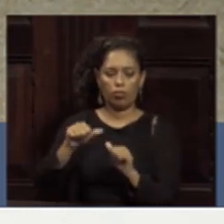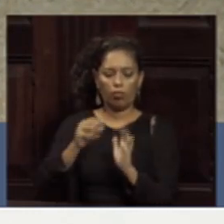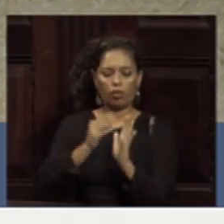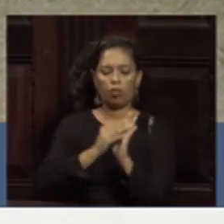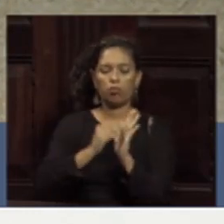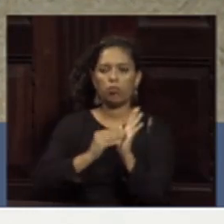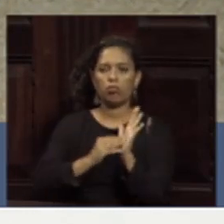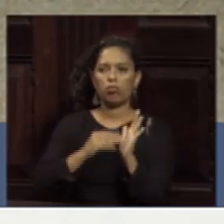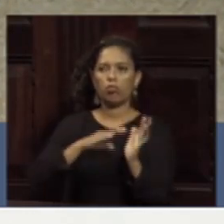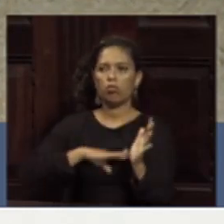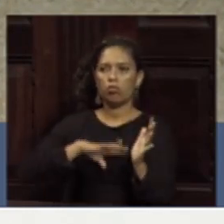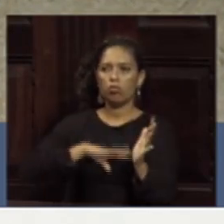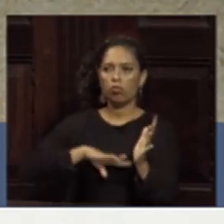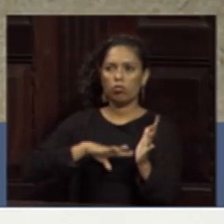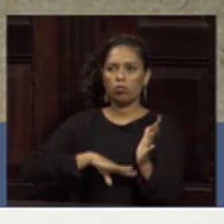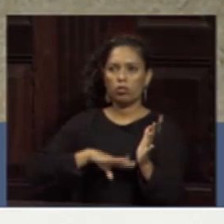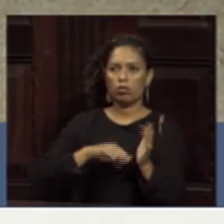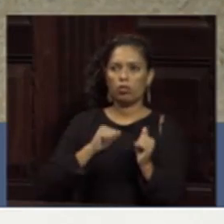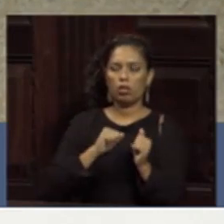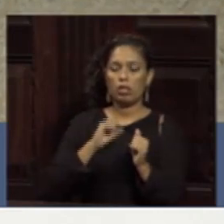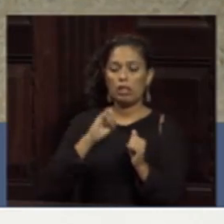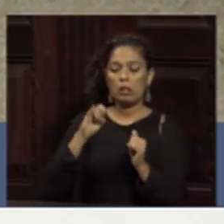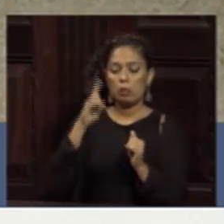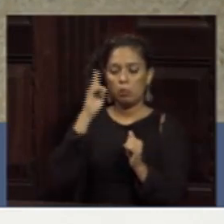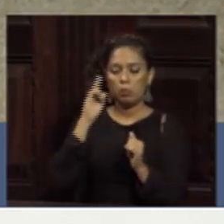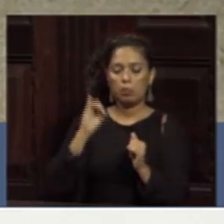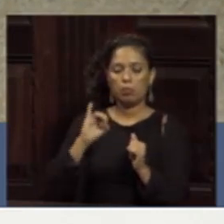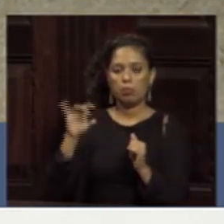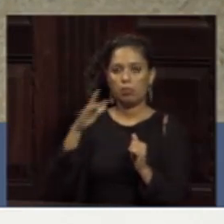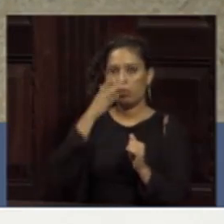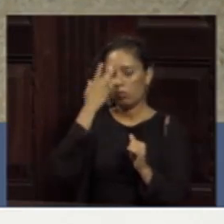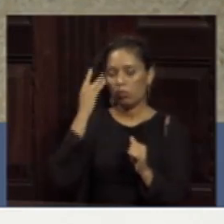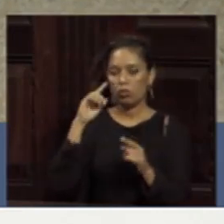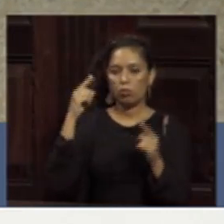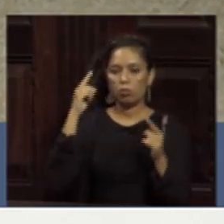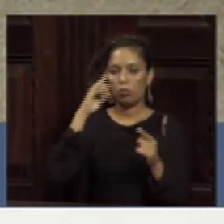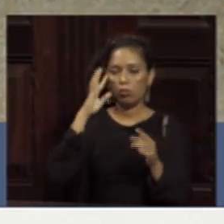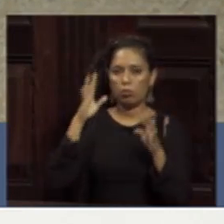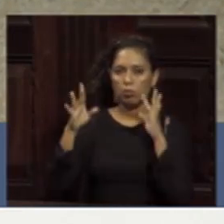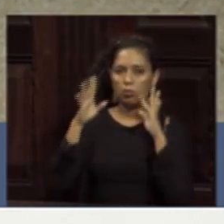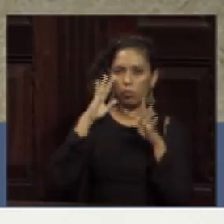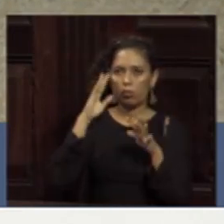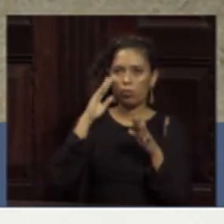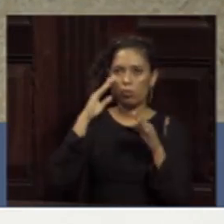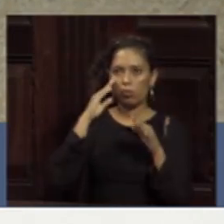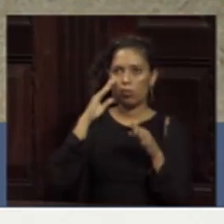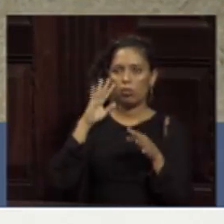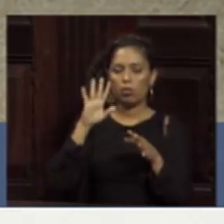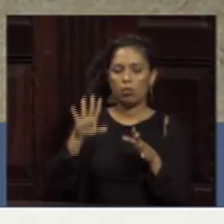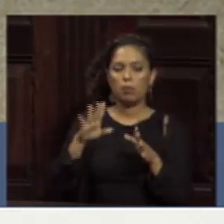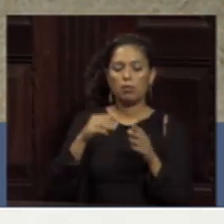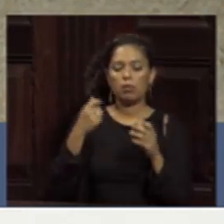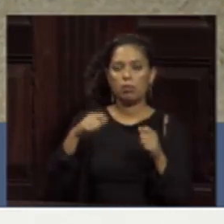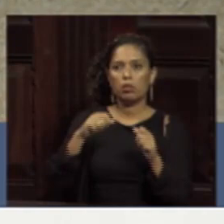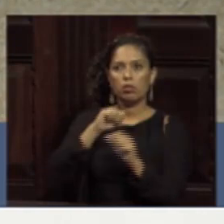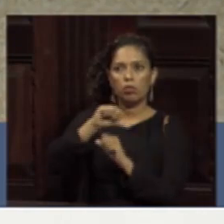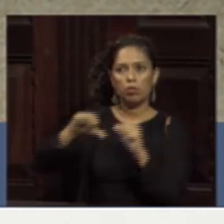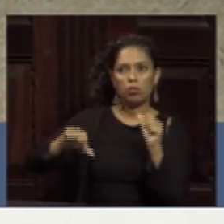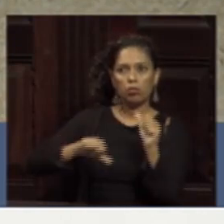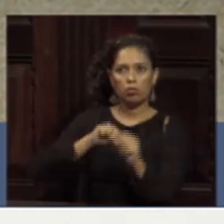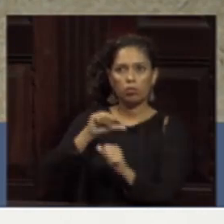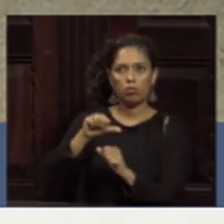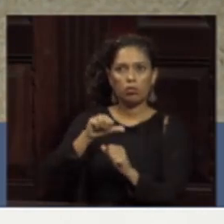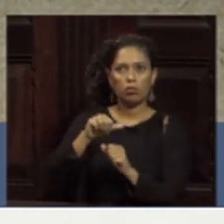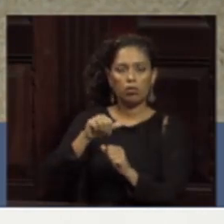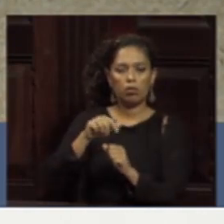redação. Não sei se foi observada. Para tirar do artigo 4º, revogadas disposições e contrários. O projeto